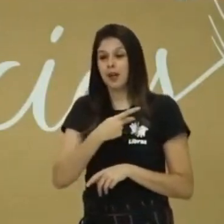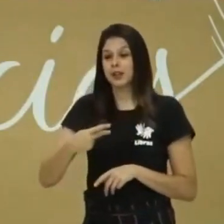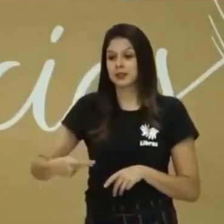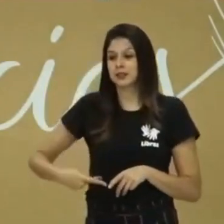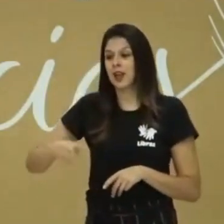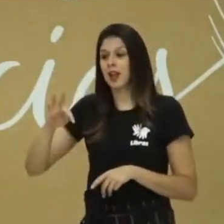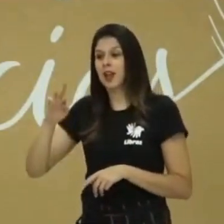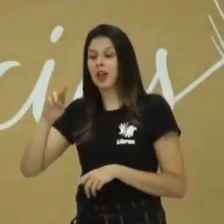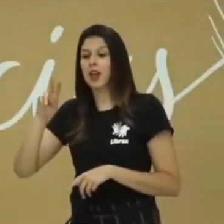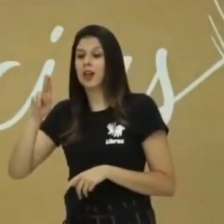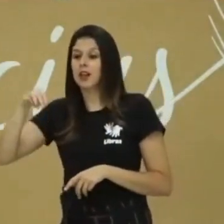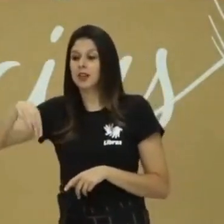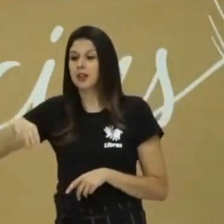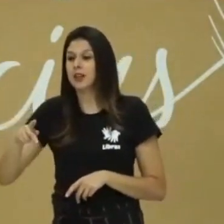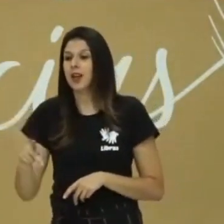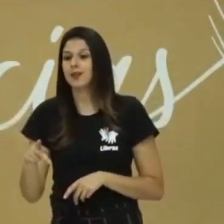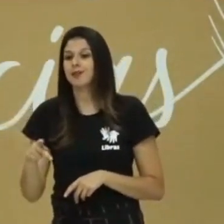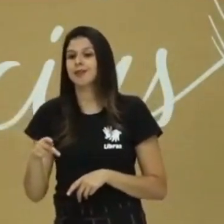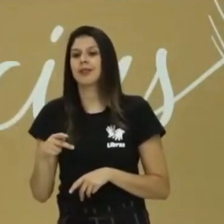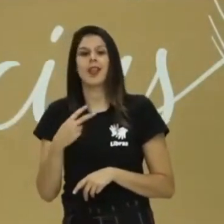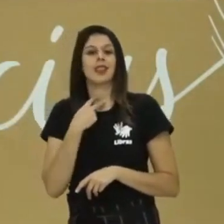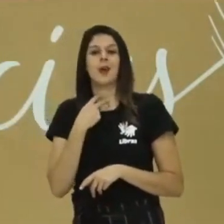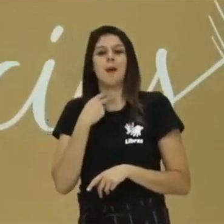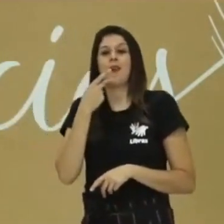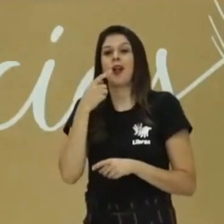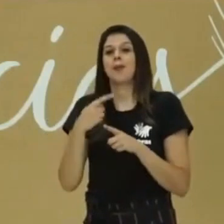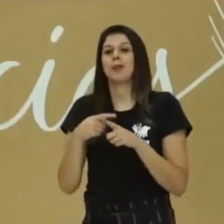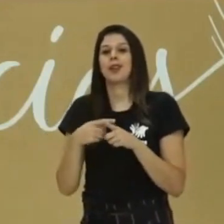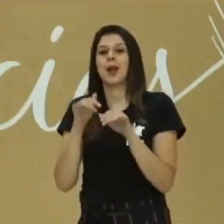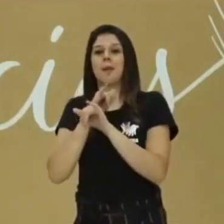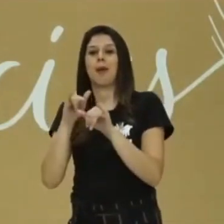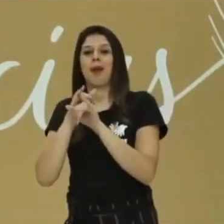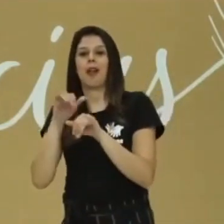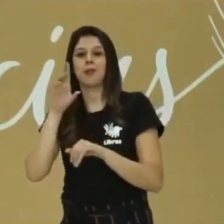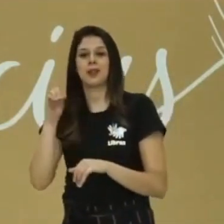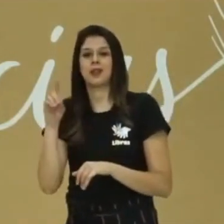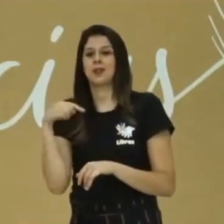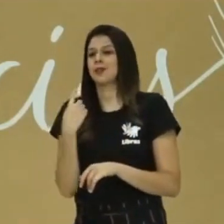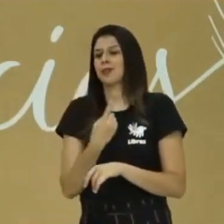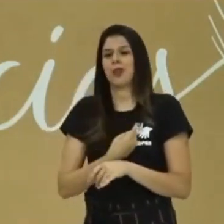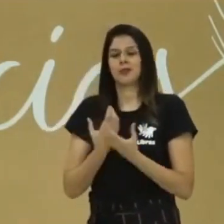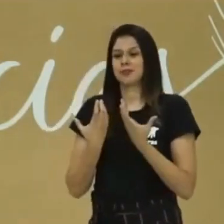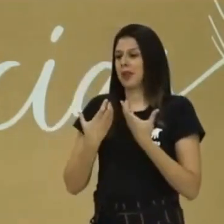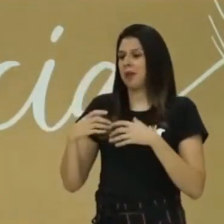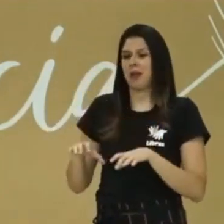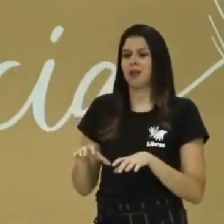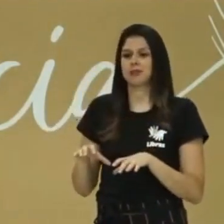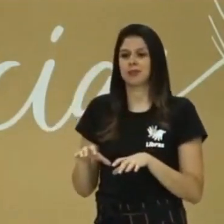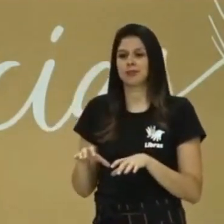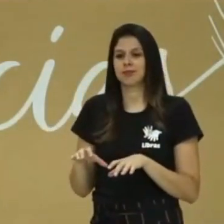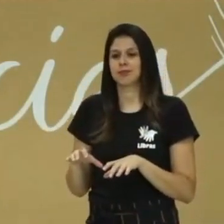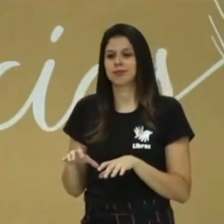porque que você fala de Deus você fala de família e nós não temos interesse nisso nós queremos um grande